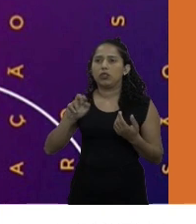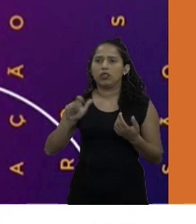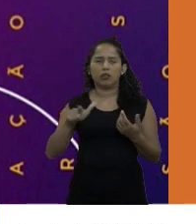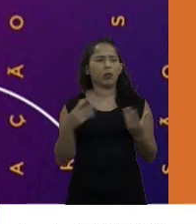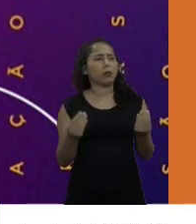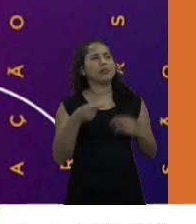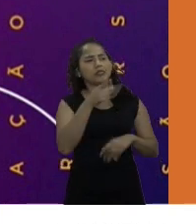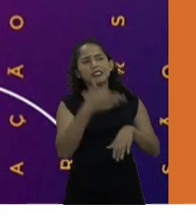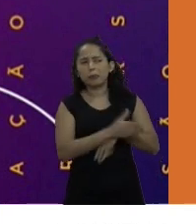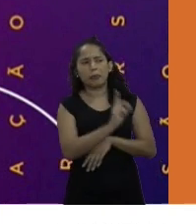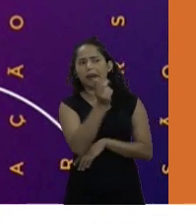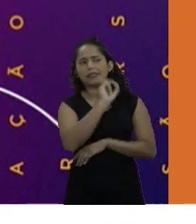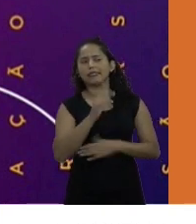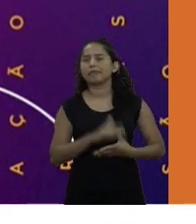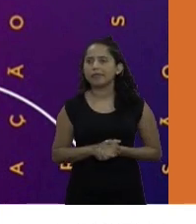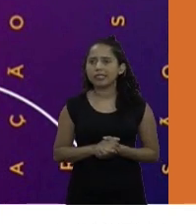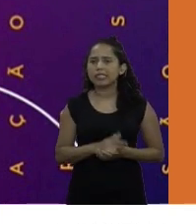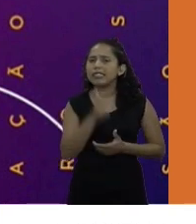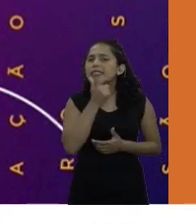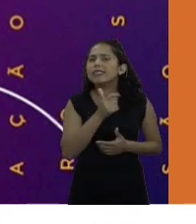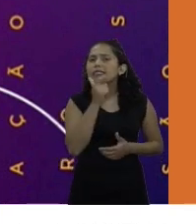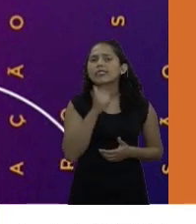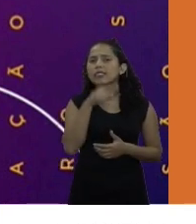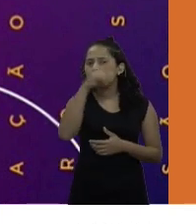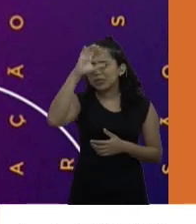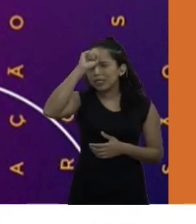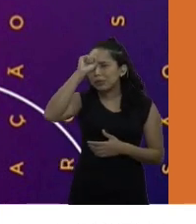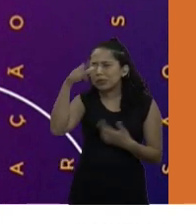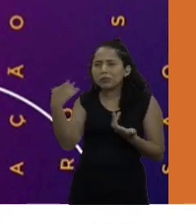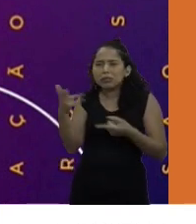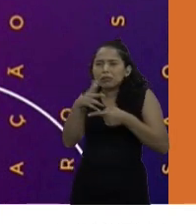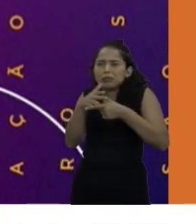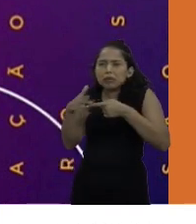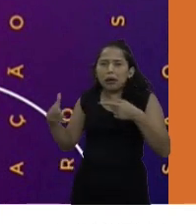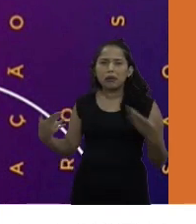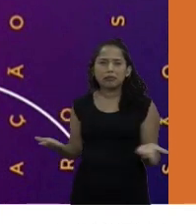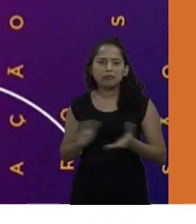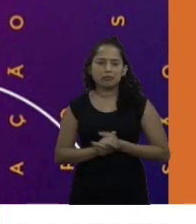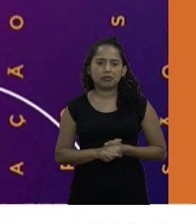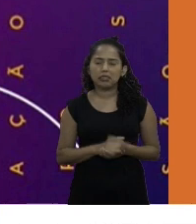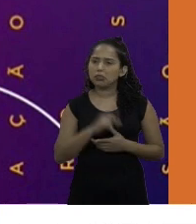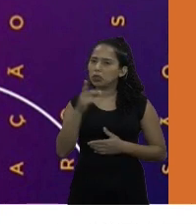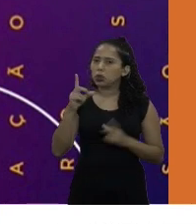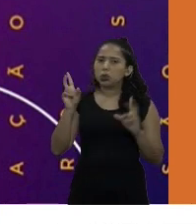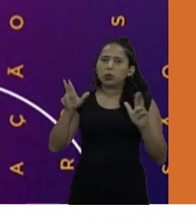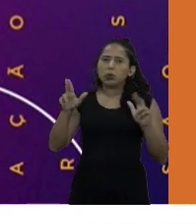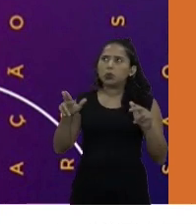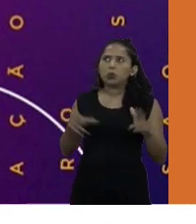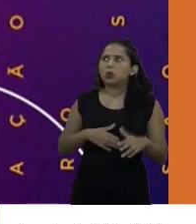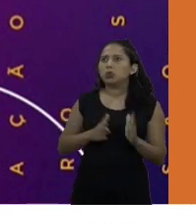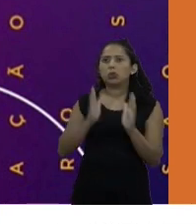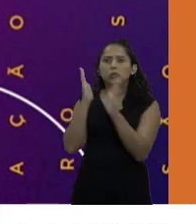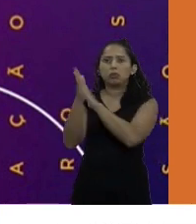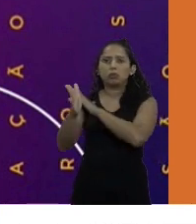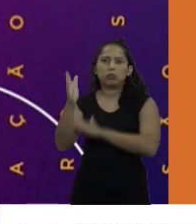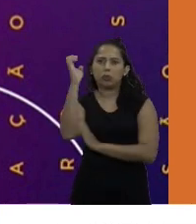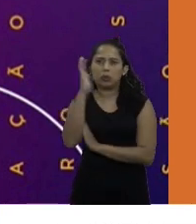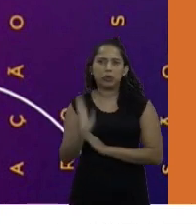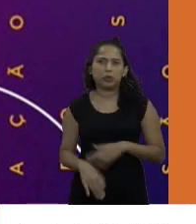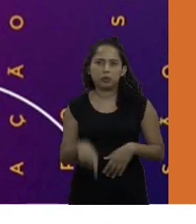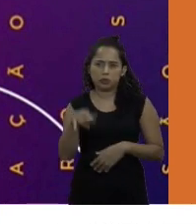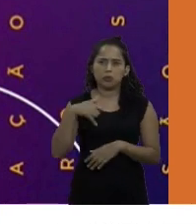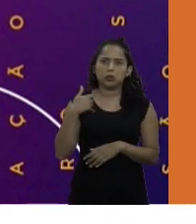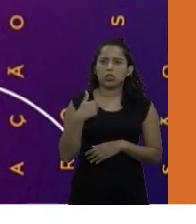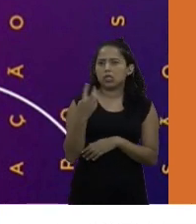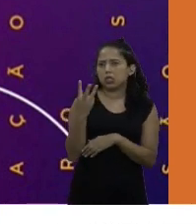não vai passar. O seu inglês você aprendeu vendo série, você nunca saiu do Brasil, você tem 30 anos de idade,